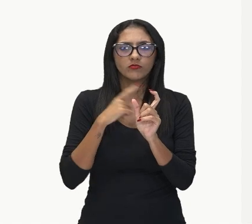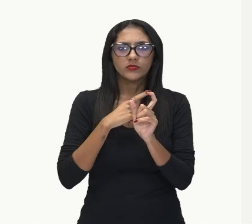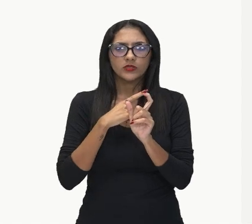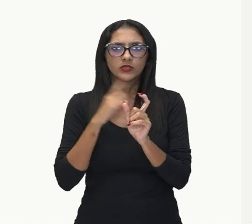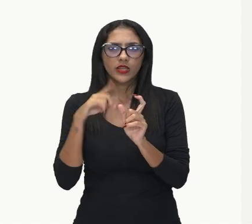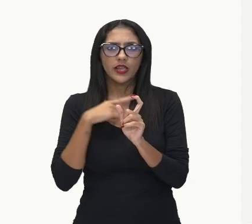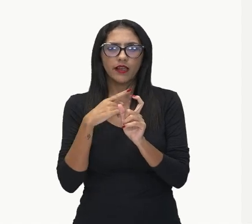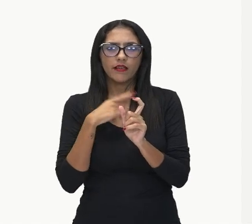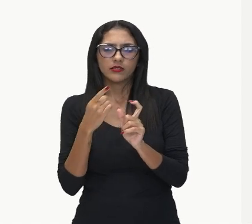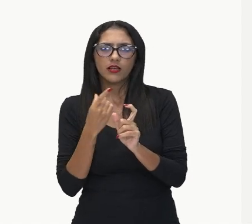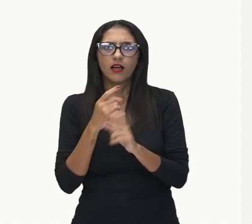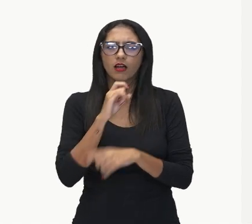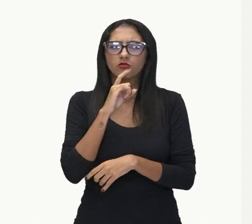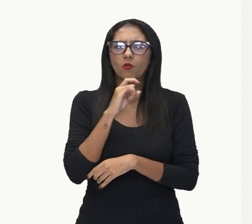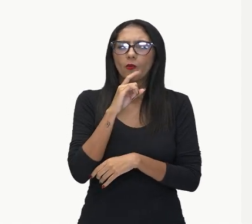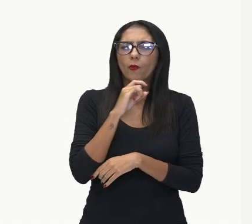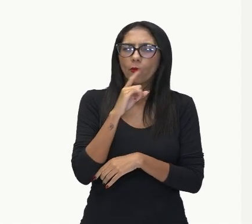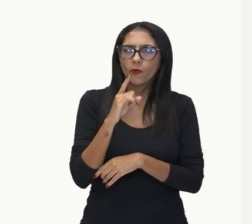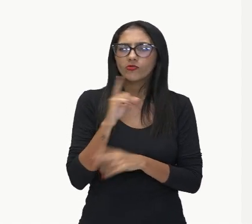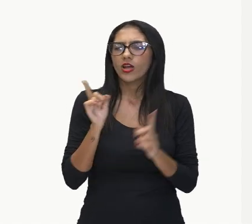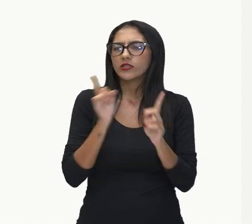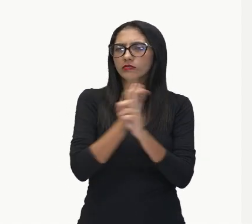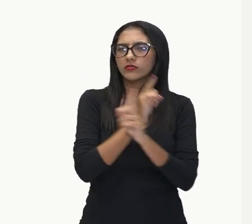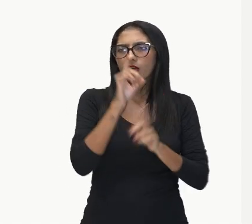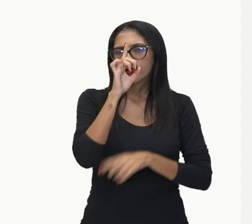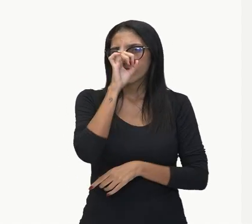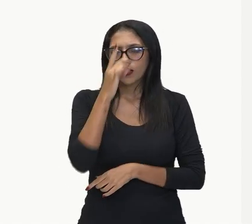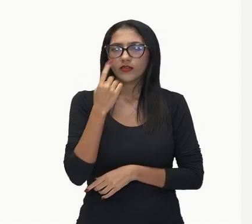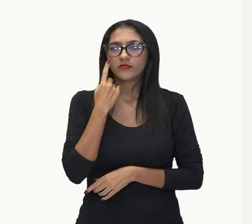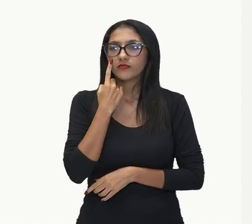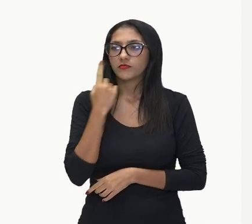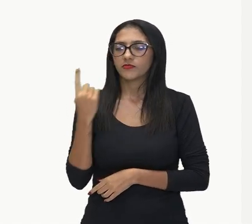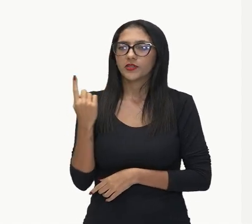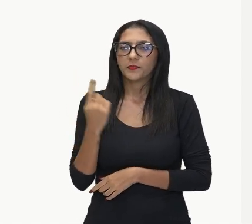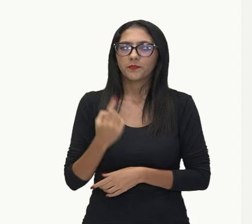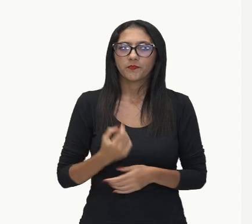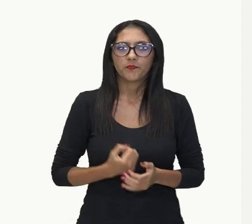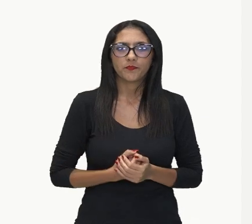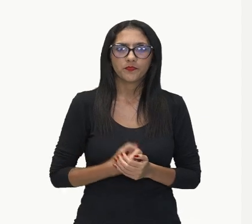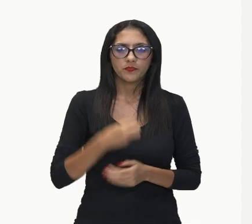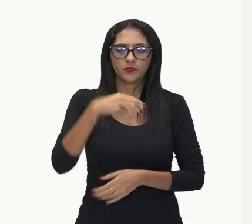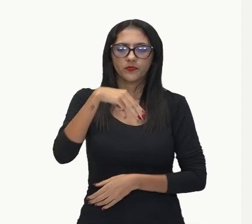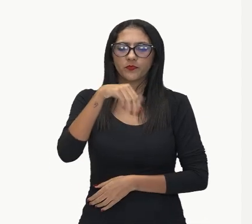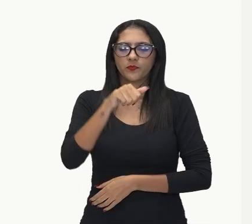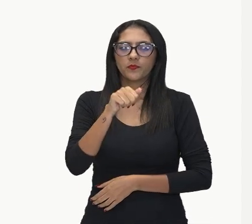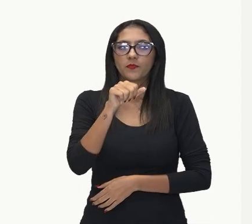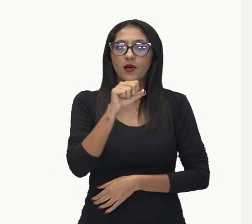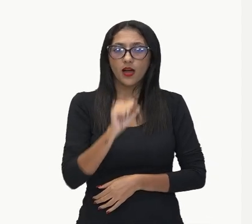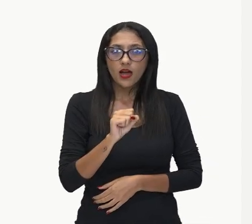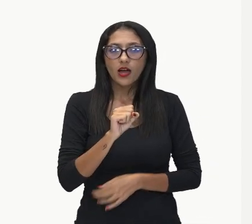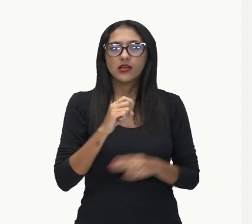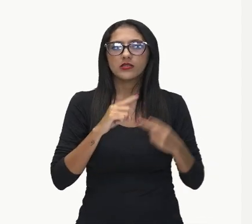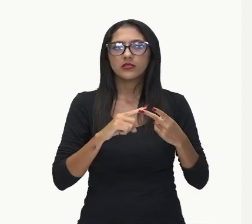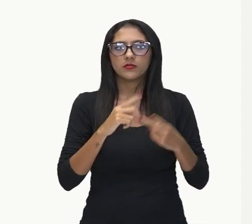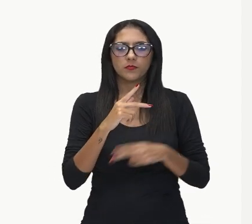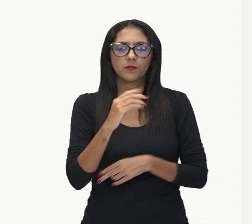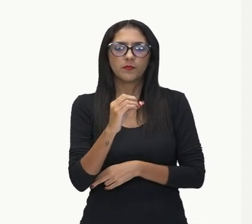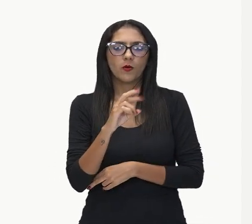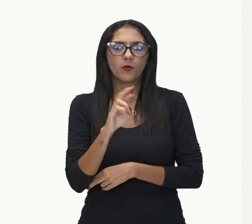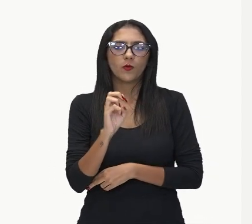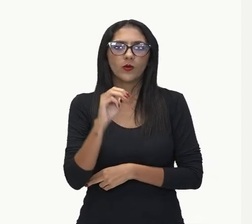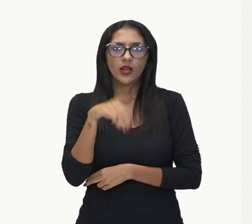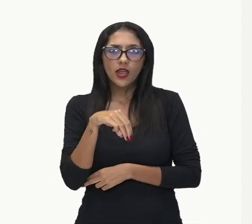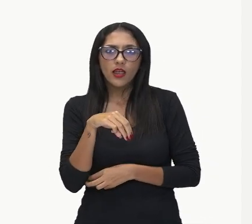a oposição à ideia de adversidade. Essas aqui. Mas, sempre no início da oração, porém,